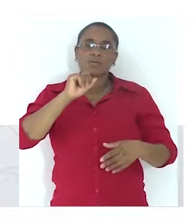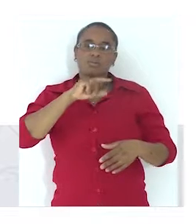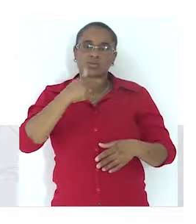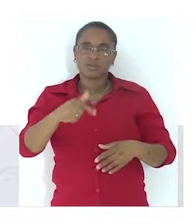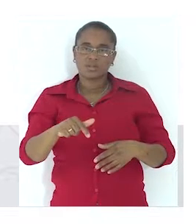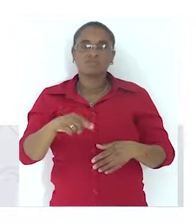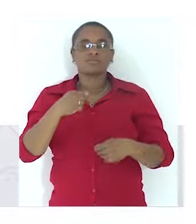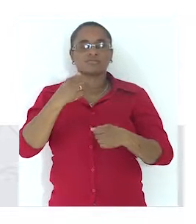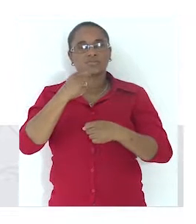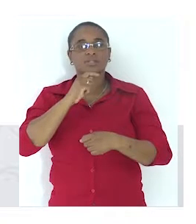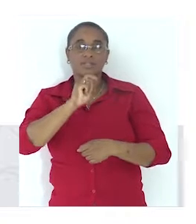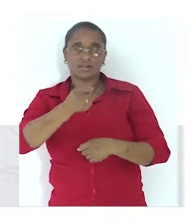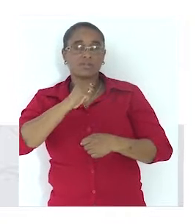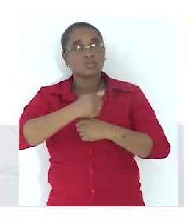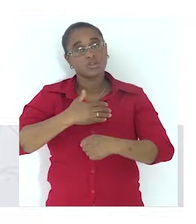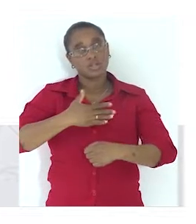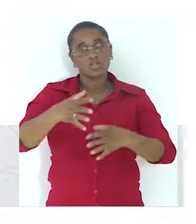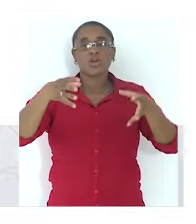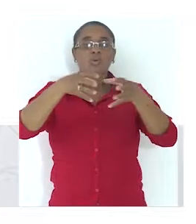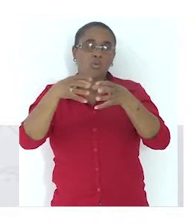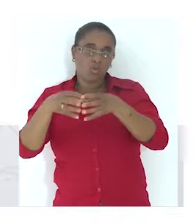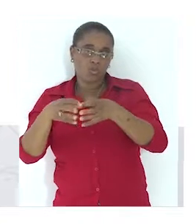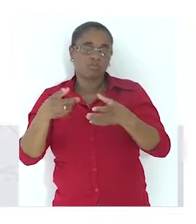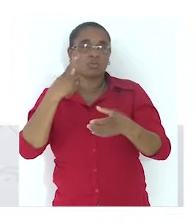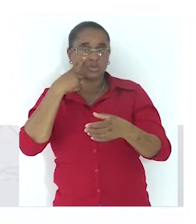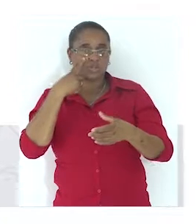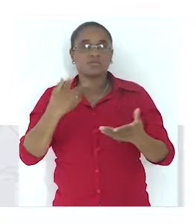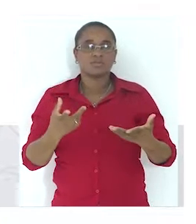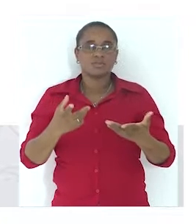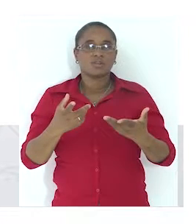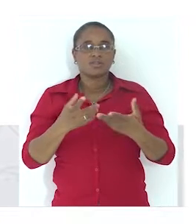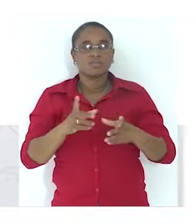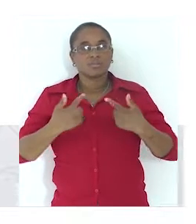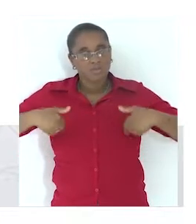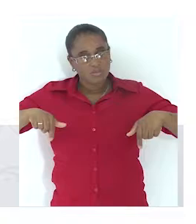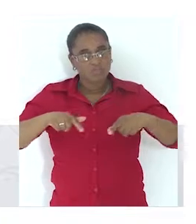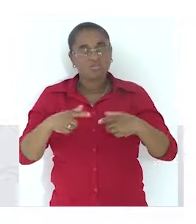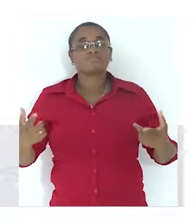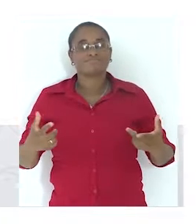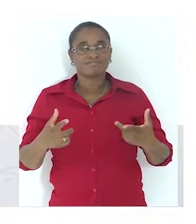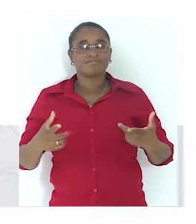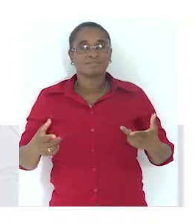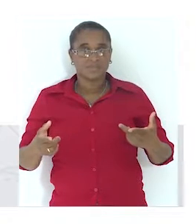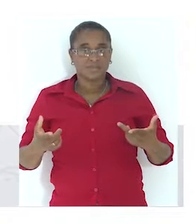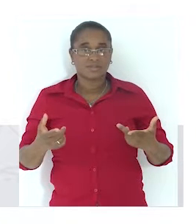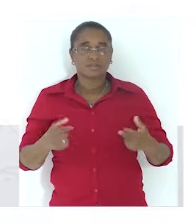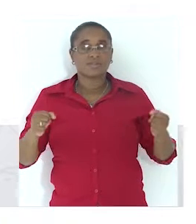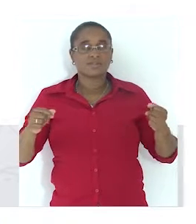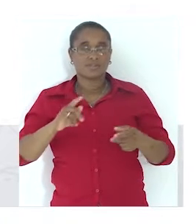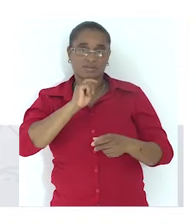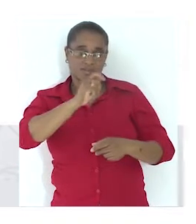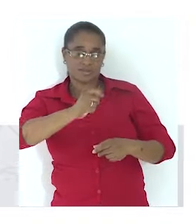em grupo, mais conhecida como coletiva de imprensa. É realizada com jornalistas de diversos